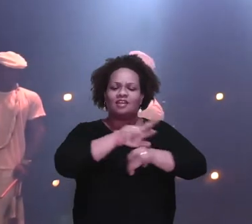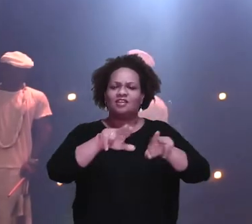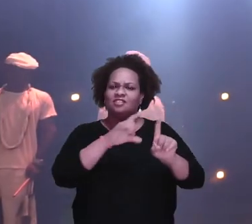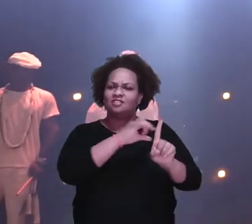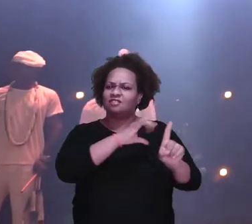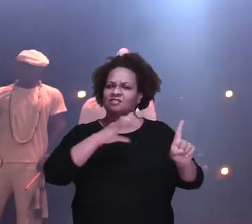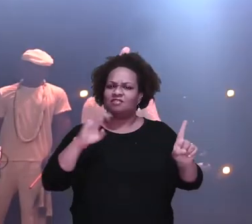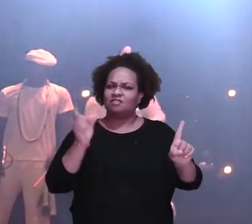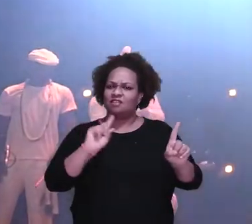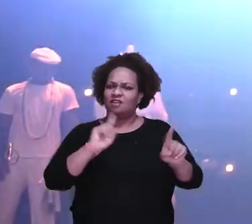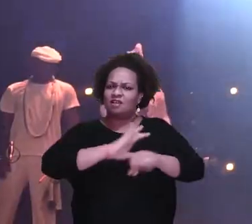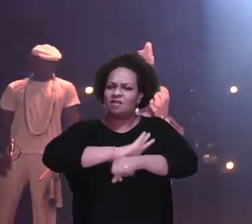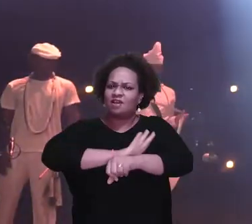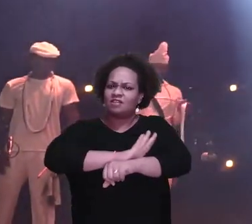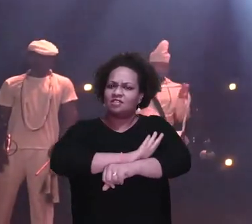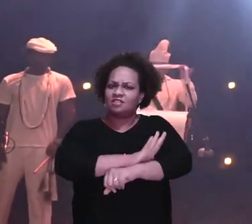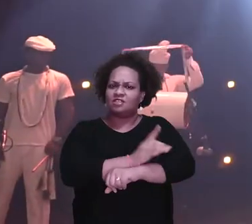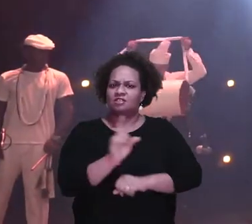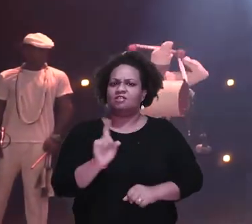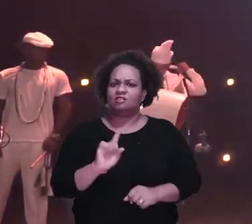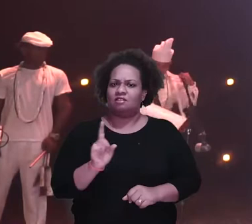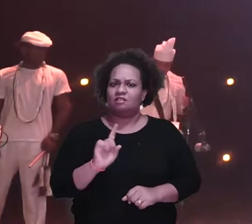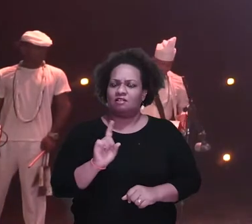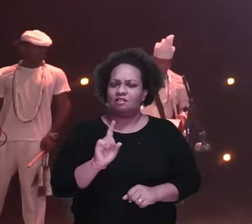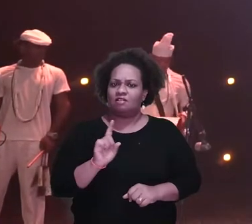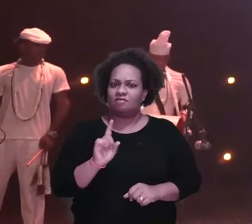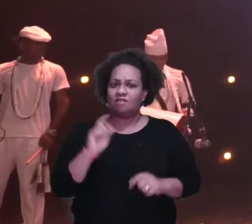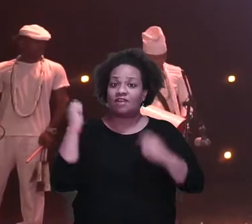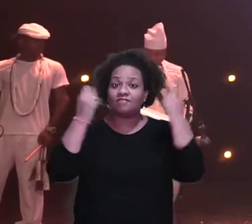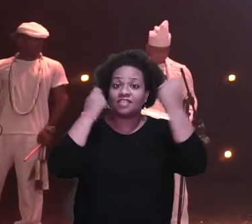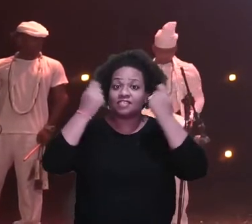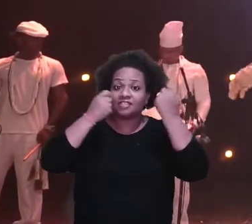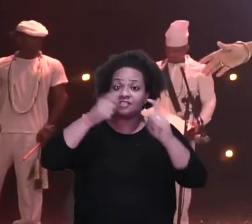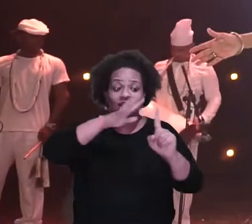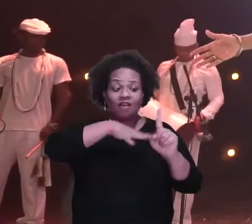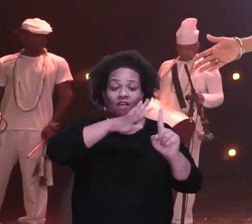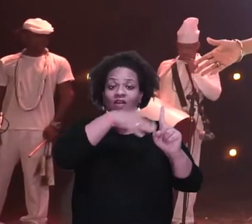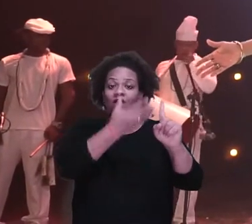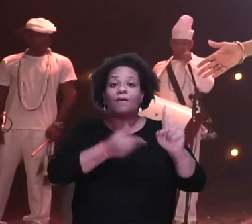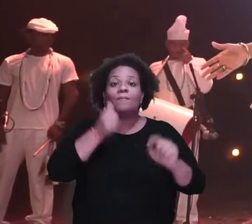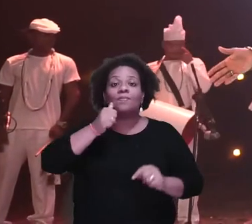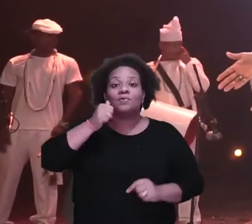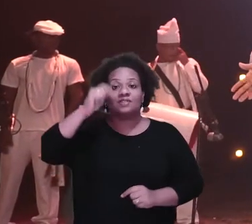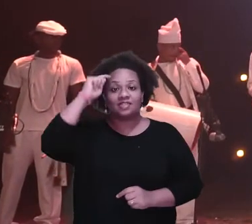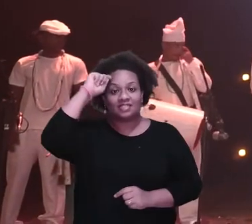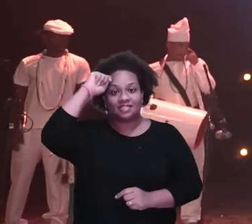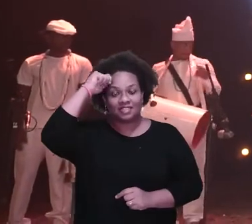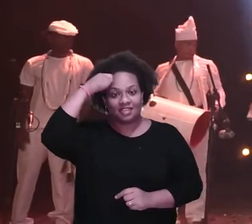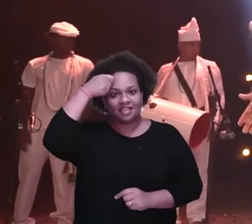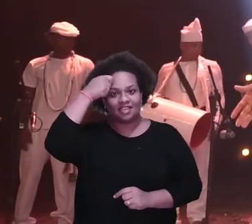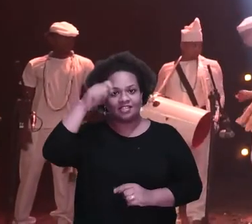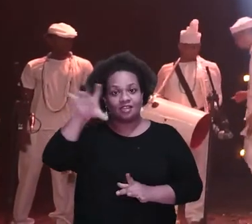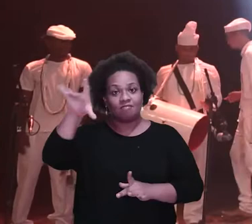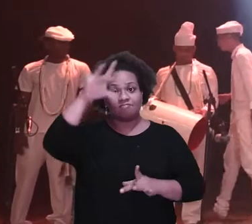plural - homofóbica menos racista a o pessoal tá homenageando as mulheres negras